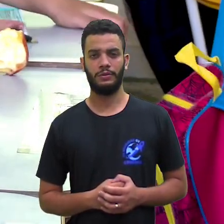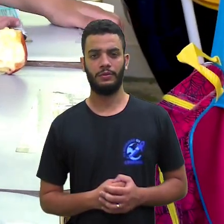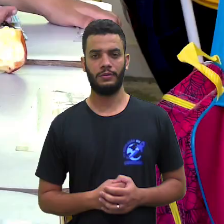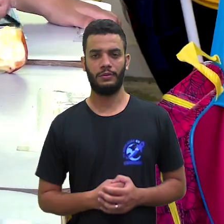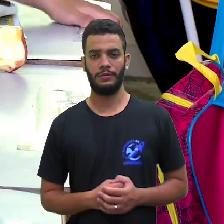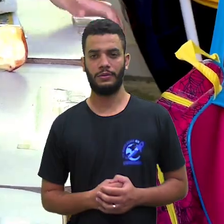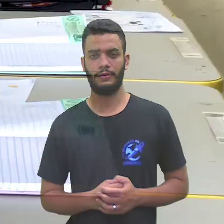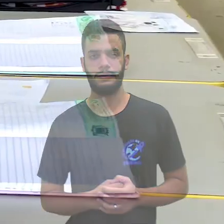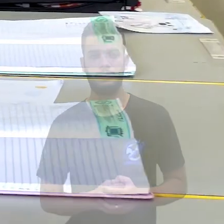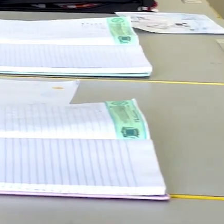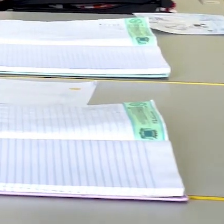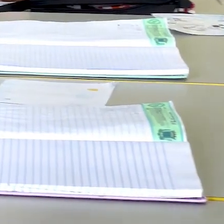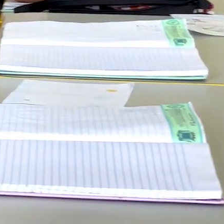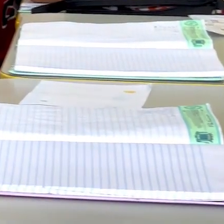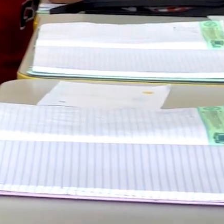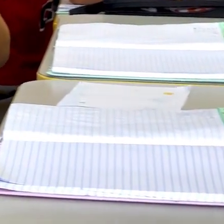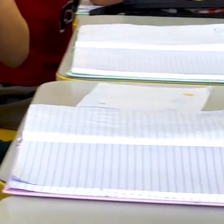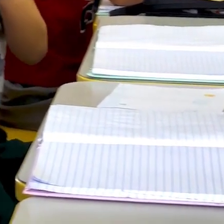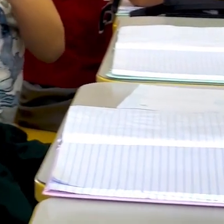Oi.